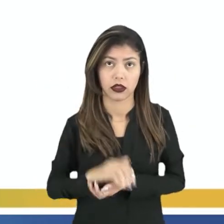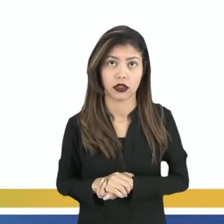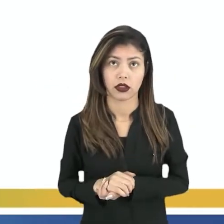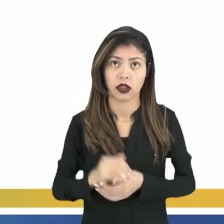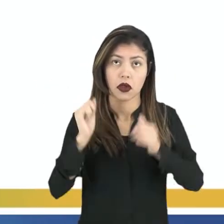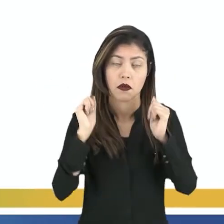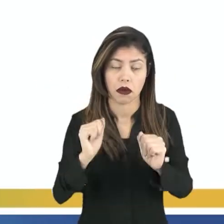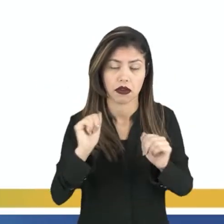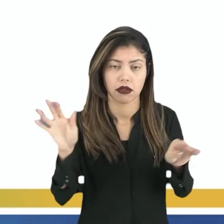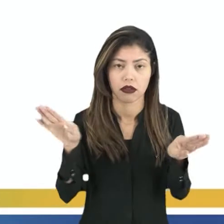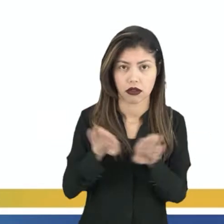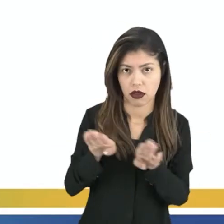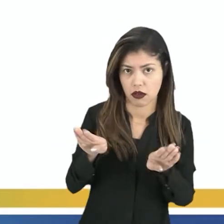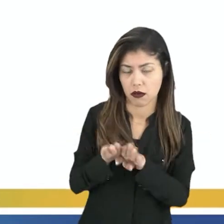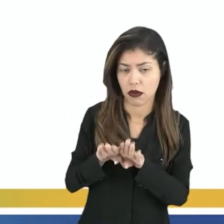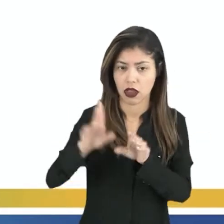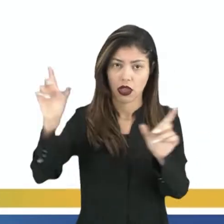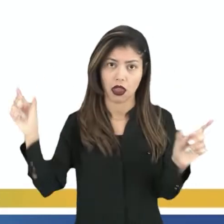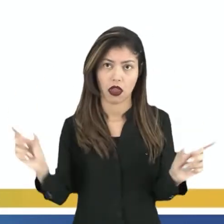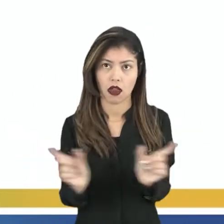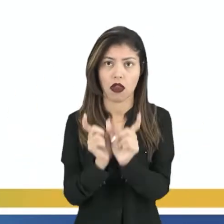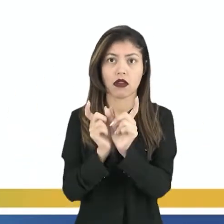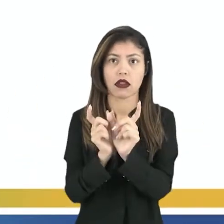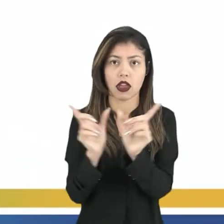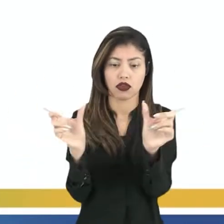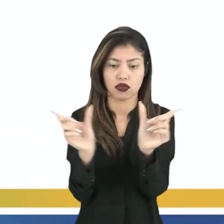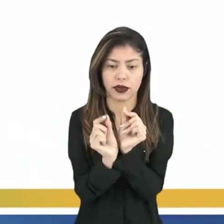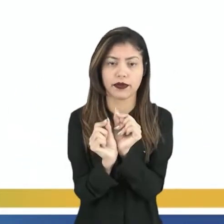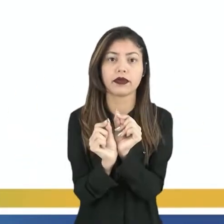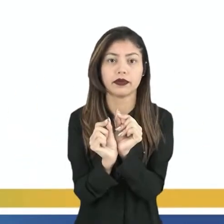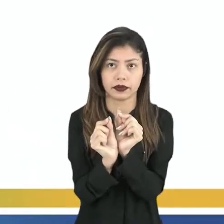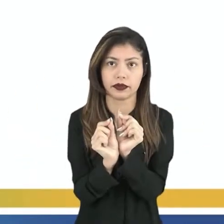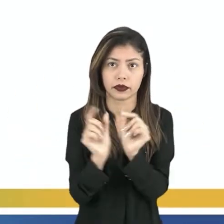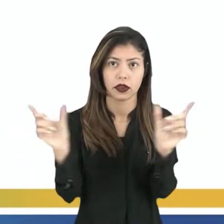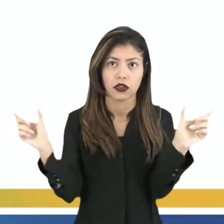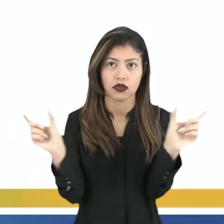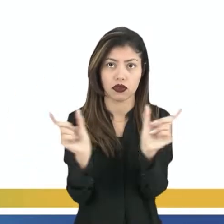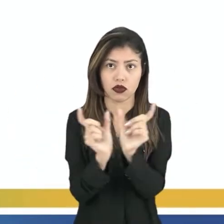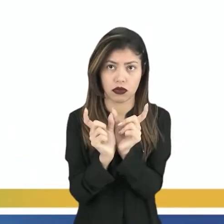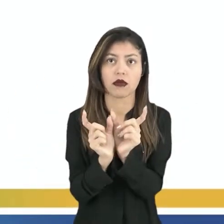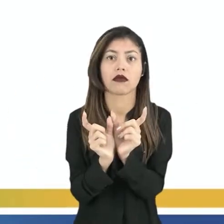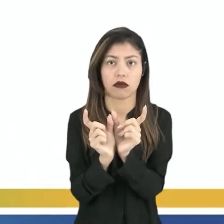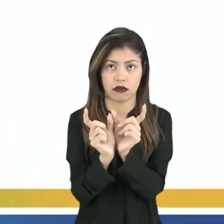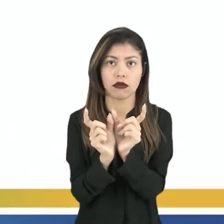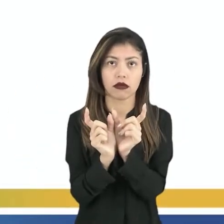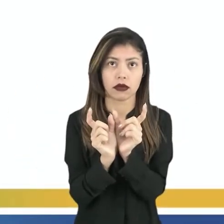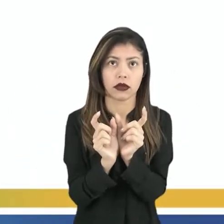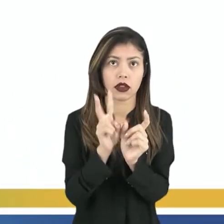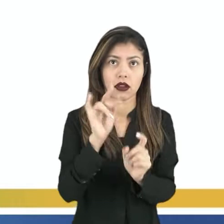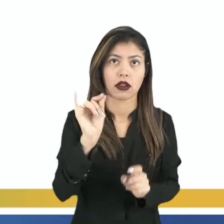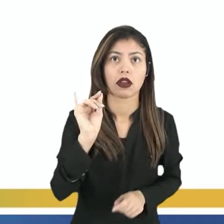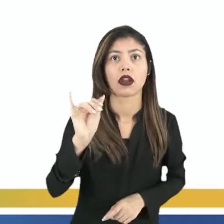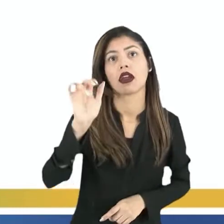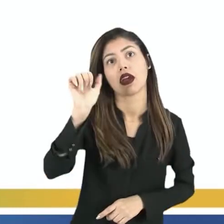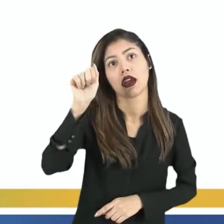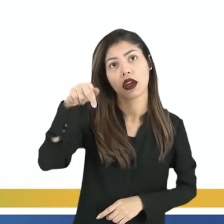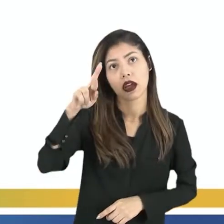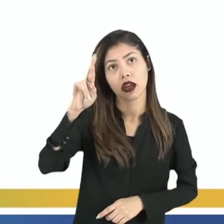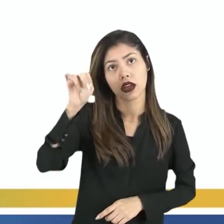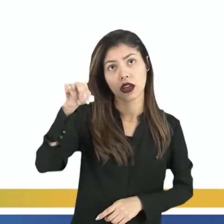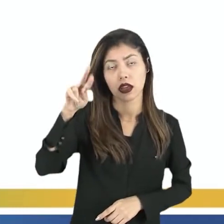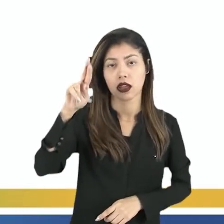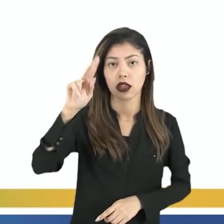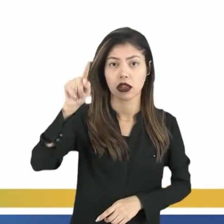vocês podem fazer uma abreviação, uma contração, que é juntar essas duas palavras, e vai virar aren't.